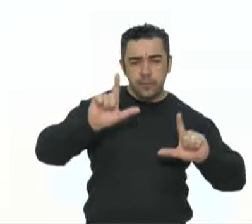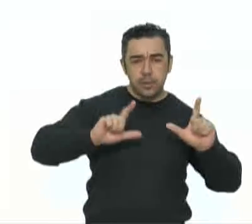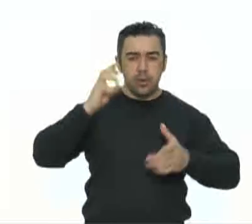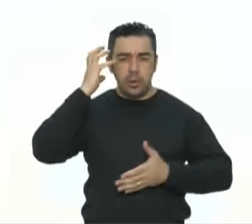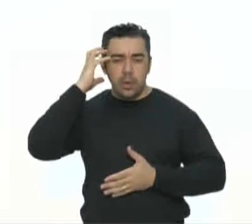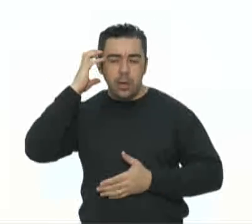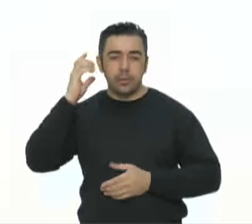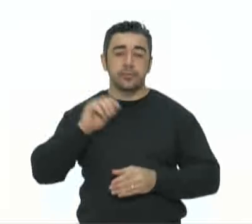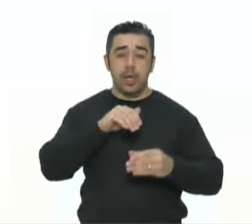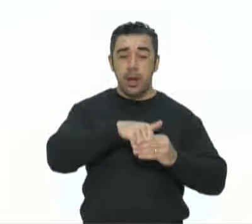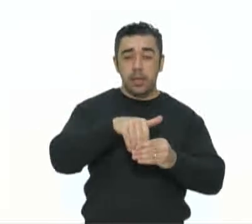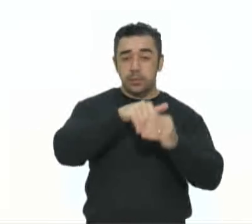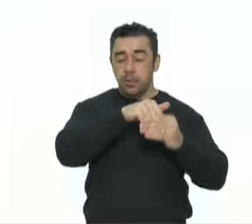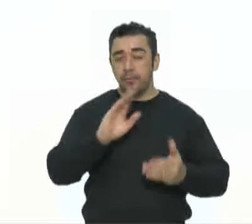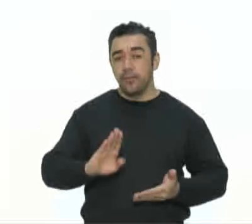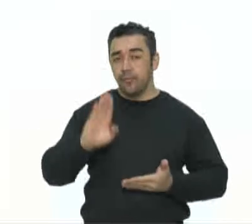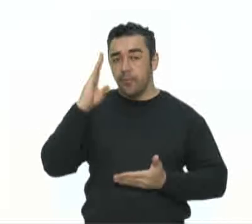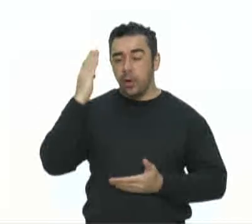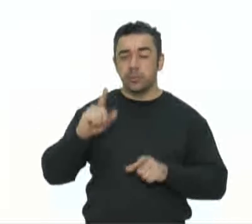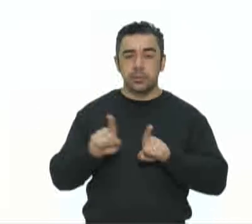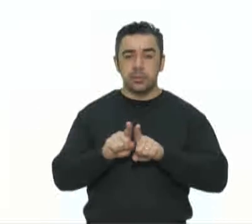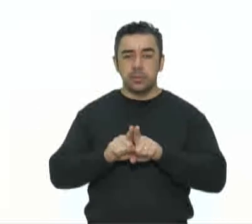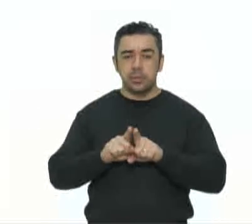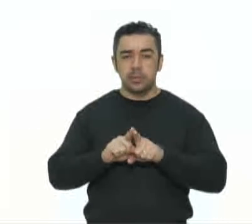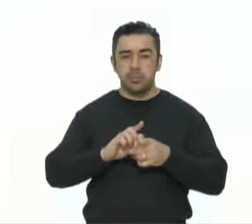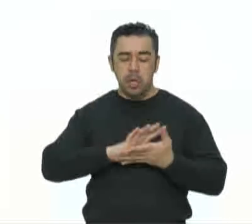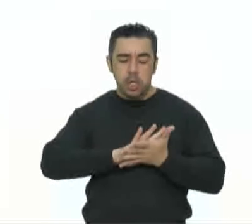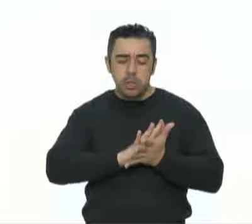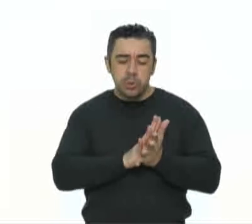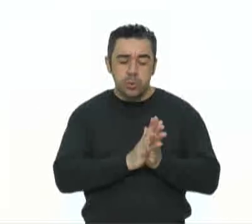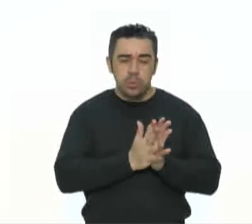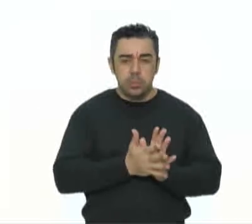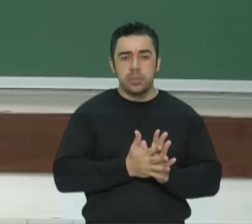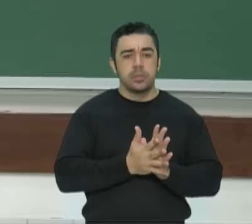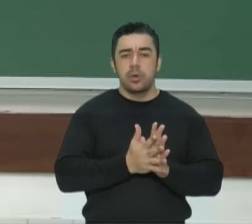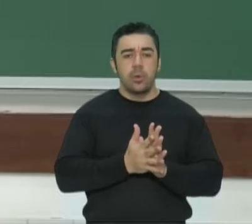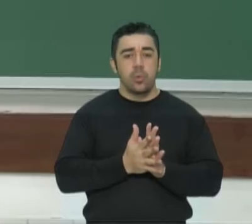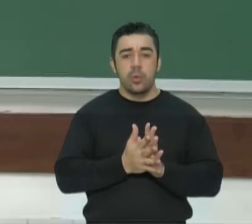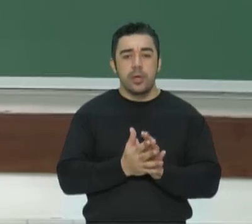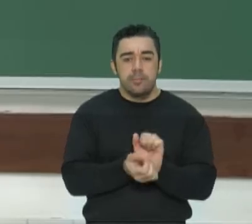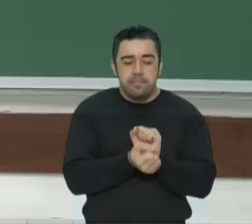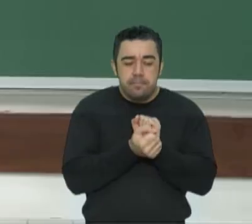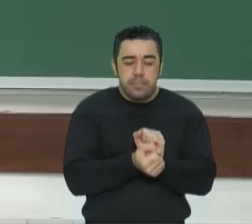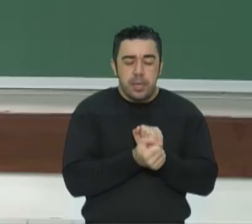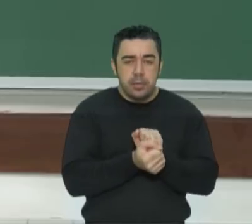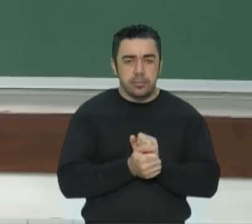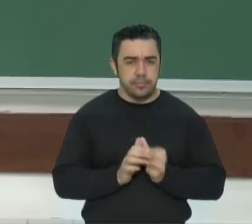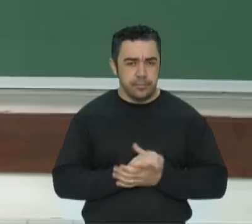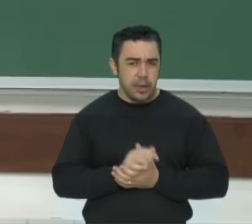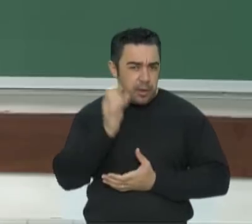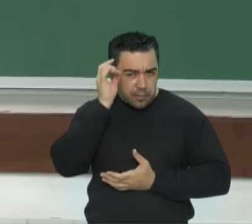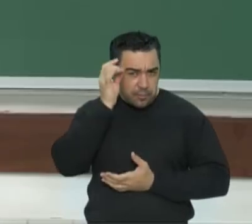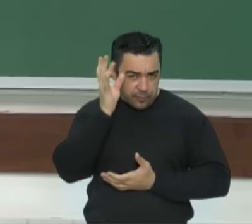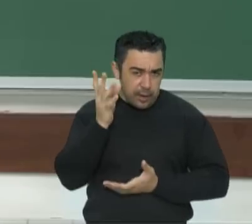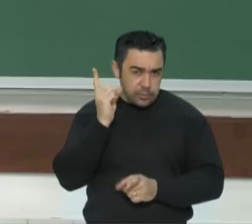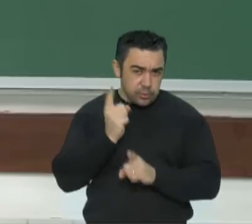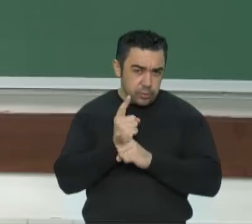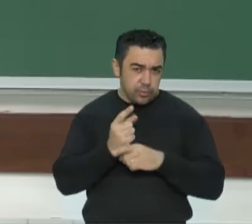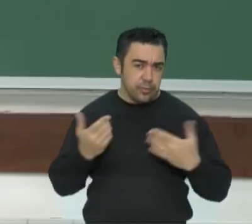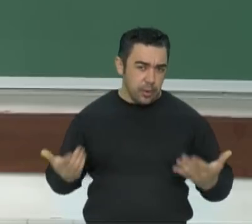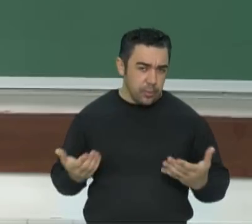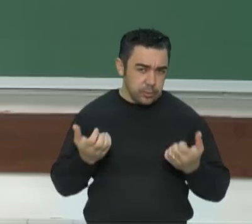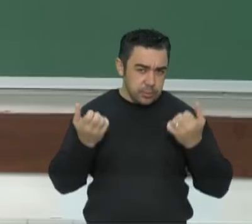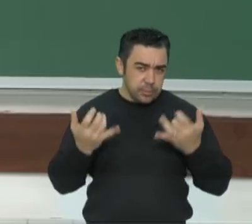eleições fabricadas e supressão de liberdade pessoal. Ficou fácil identificar no discurso do Truman que lado que ele